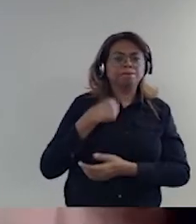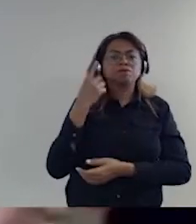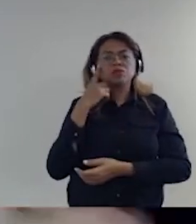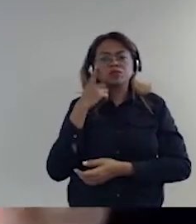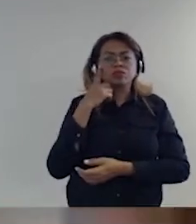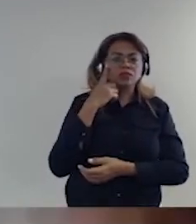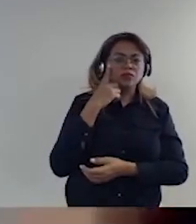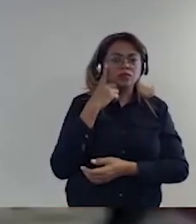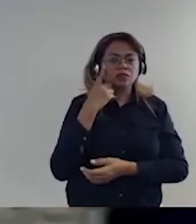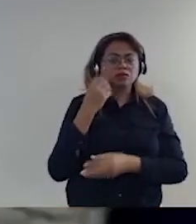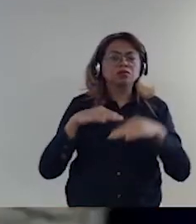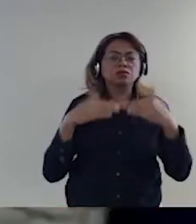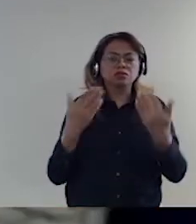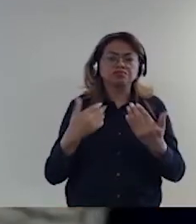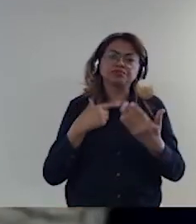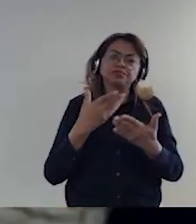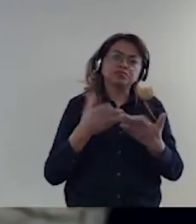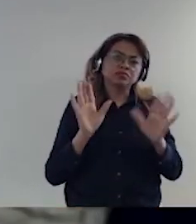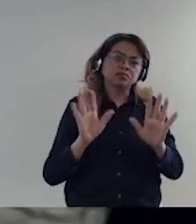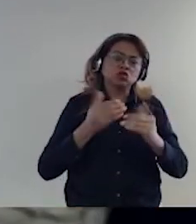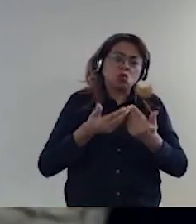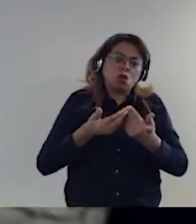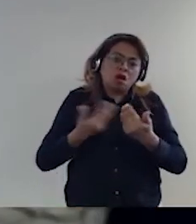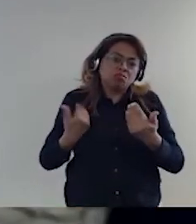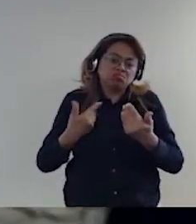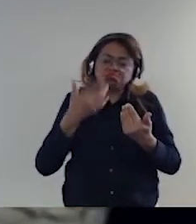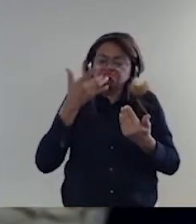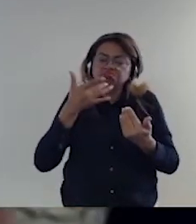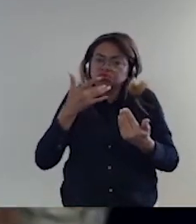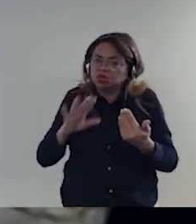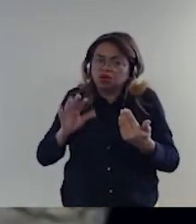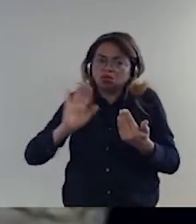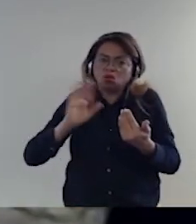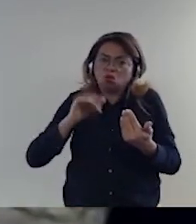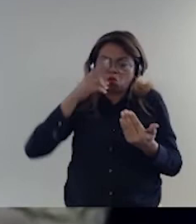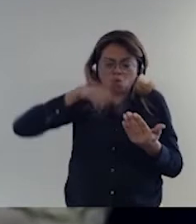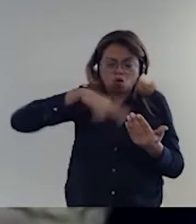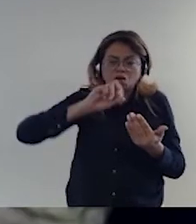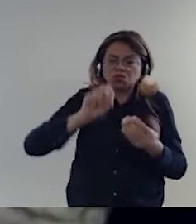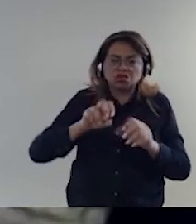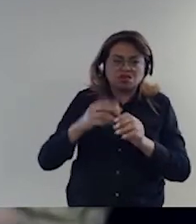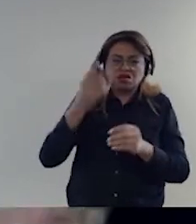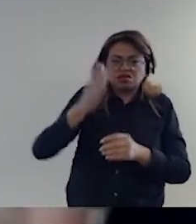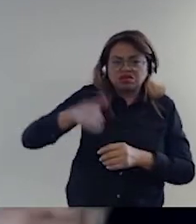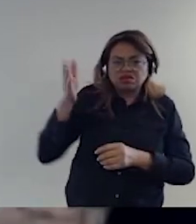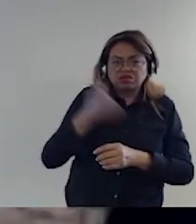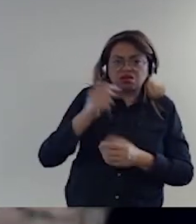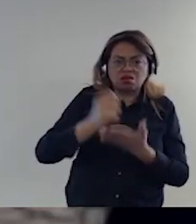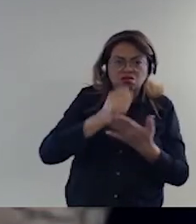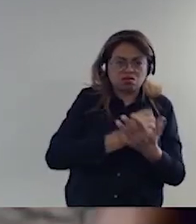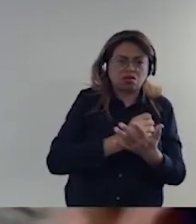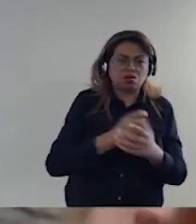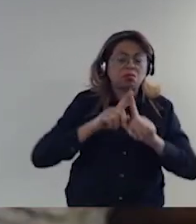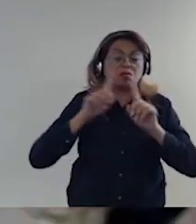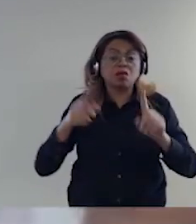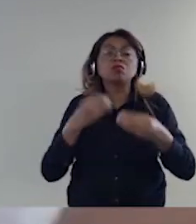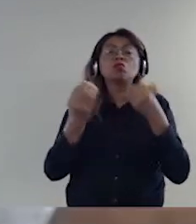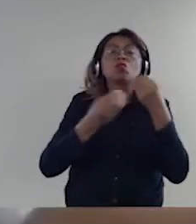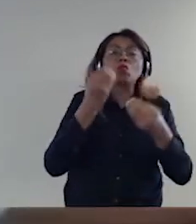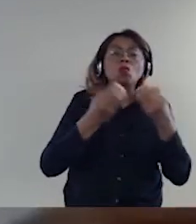soluções que levam à cassação do contrato. Por um lado, temos as intervenções da autonomia privada